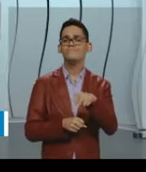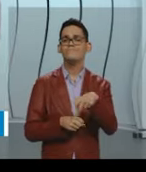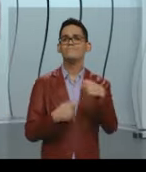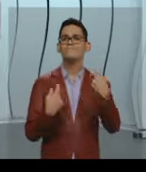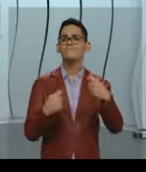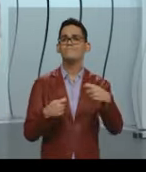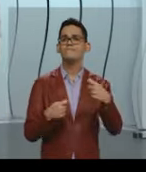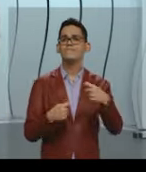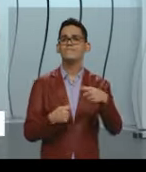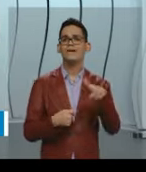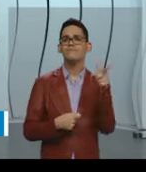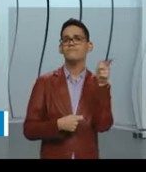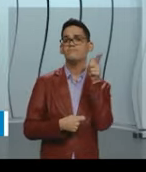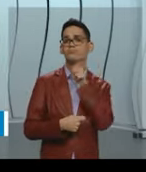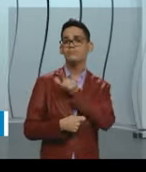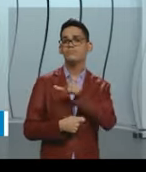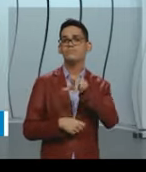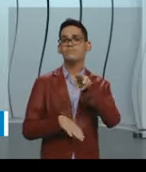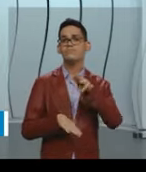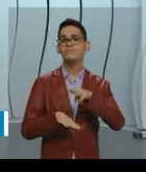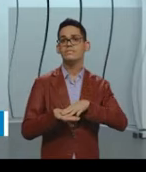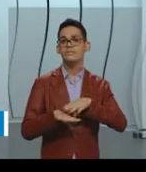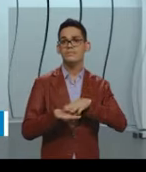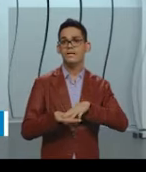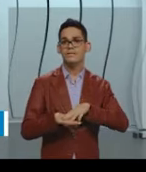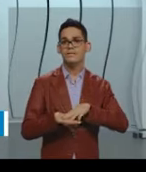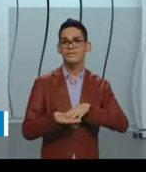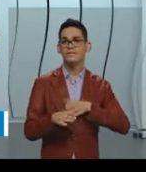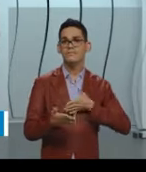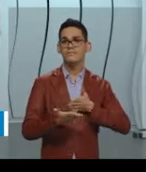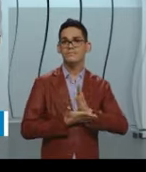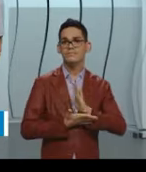aprovado no curso?